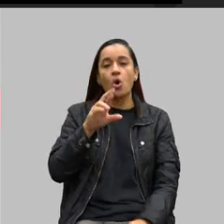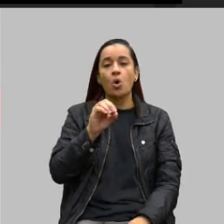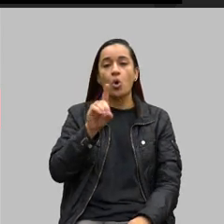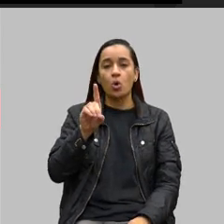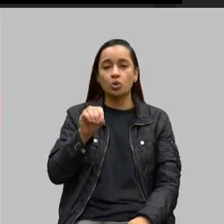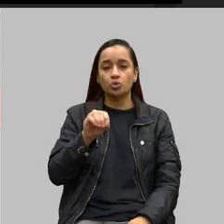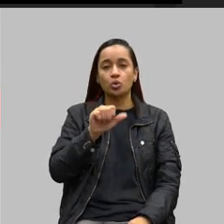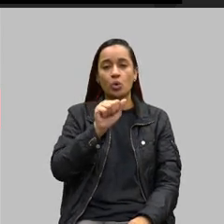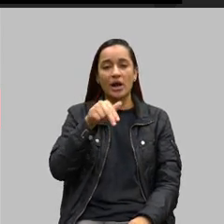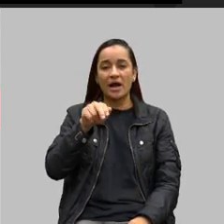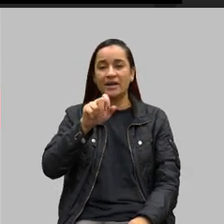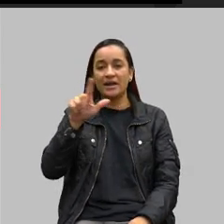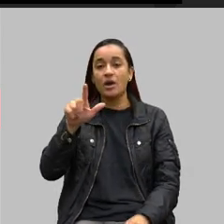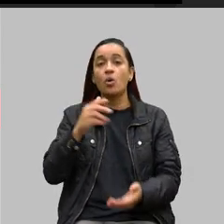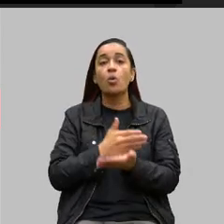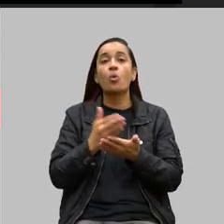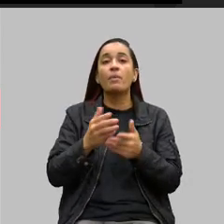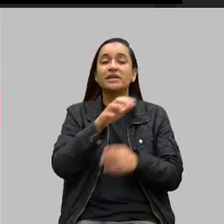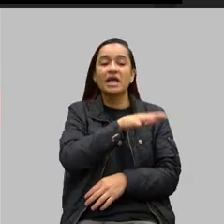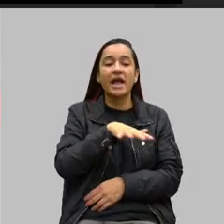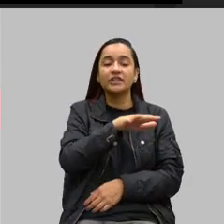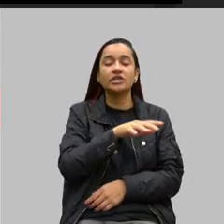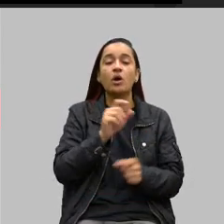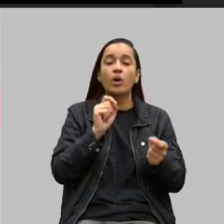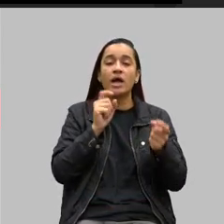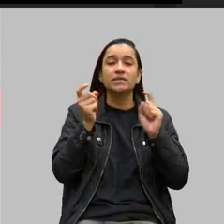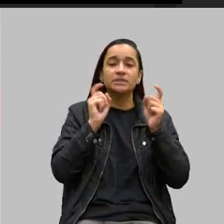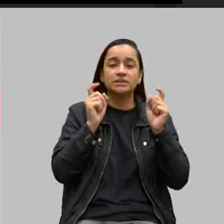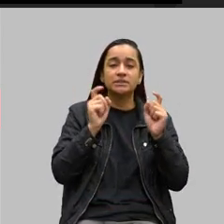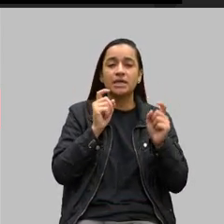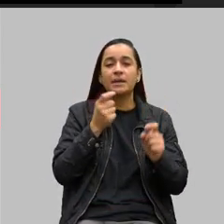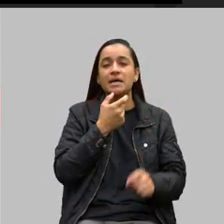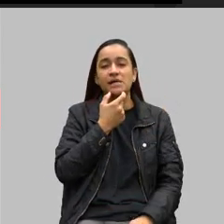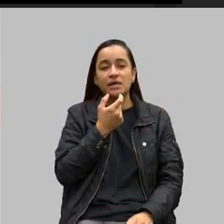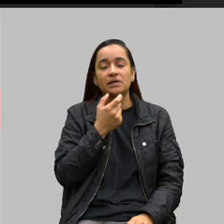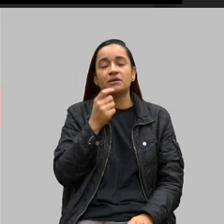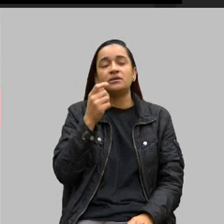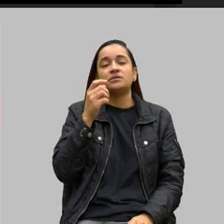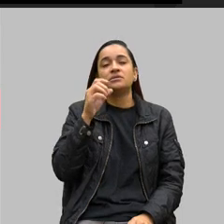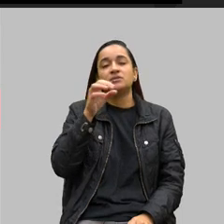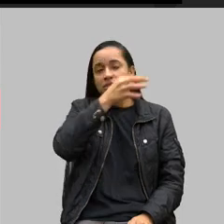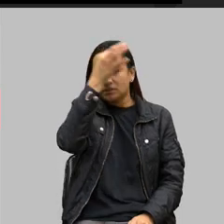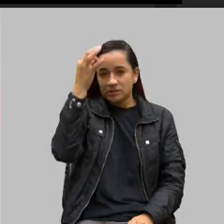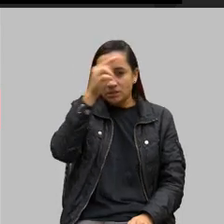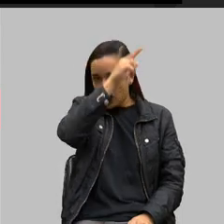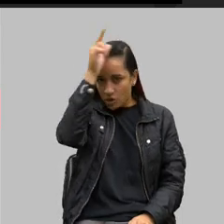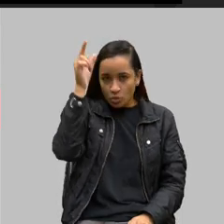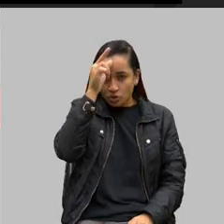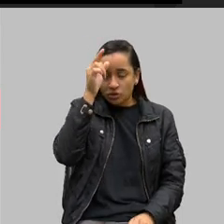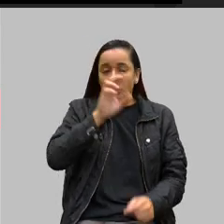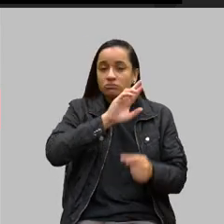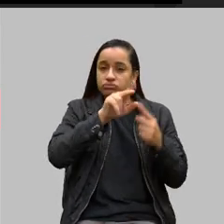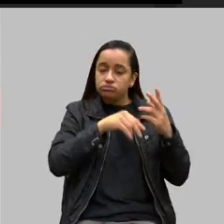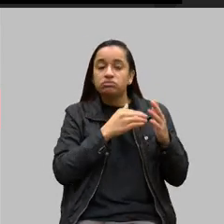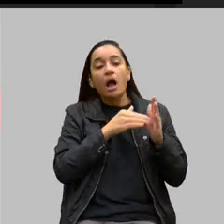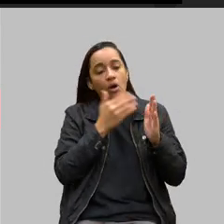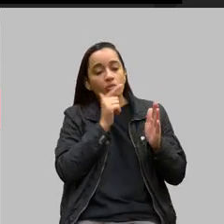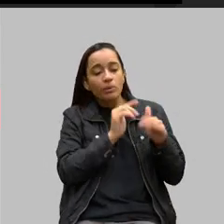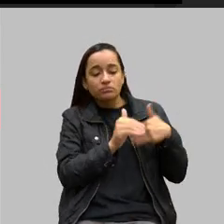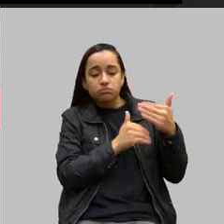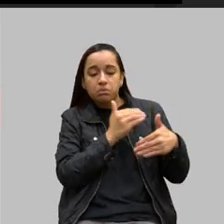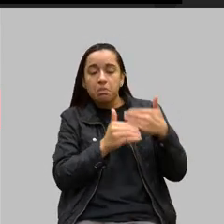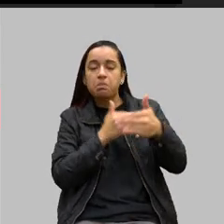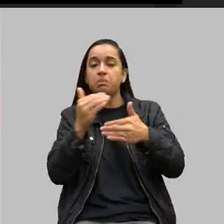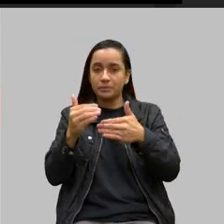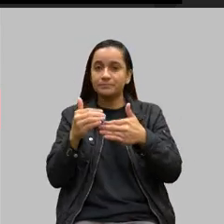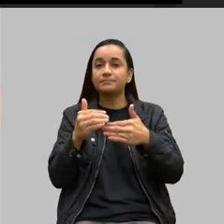Elas começam pela região de Ravena Sabará Santa Luzia né E aí vão avançando Então a nossa previsão eh de